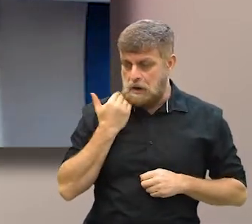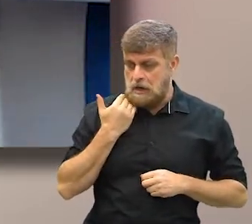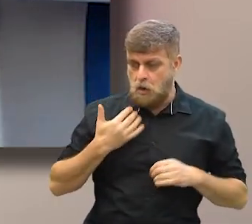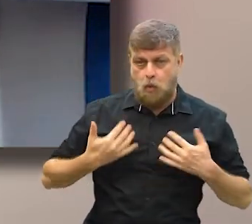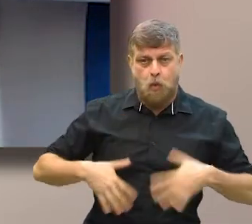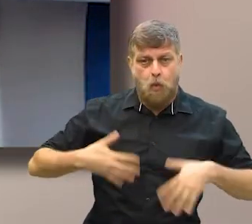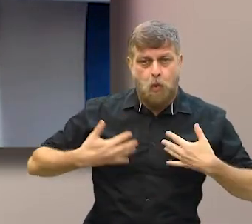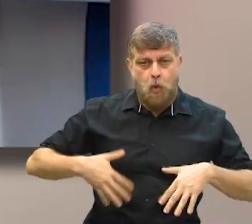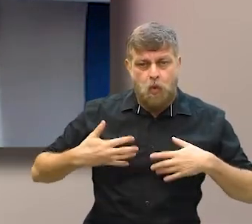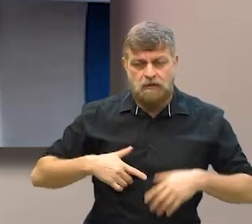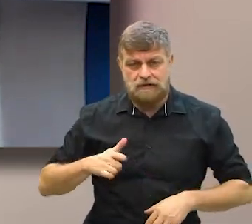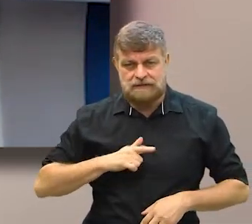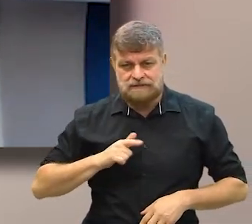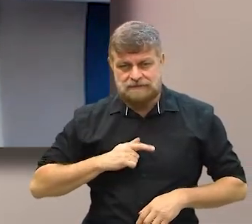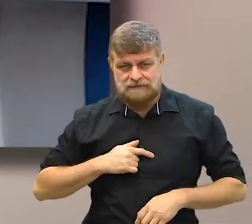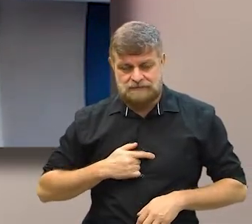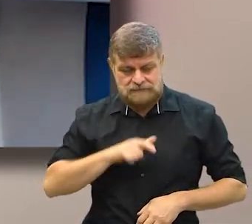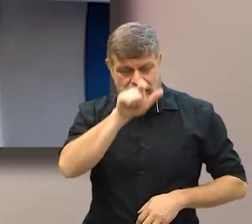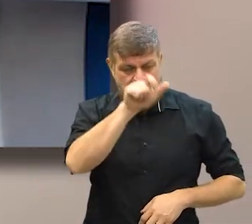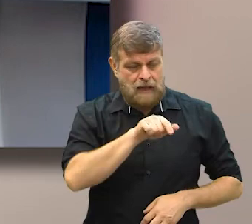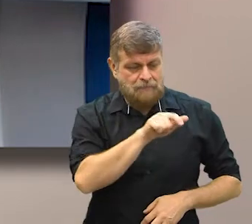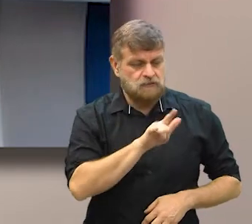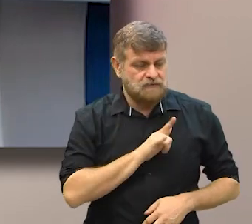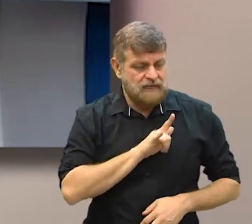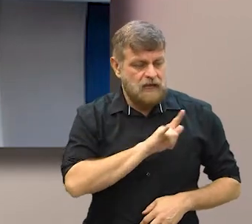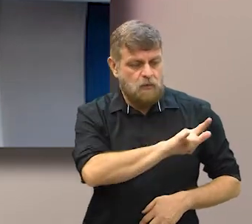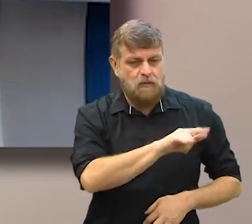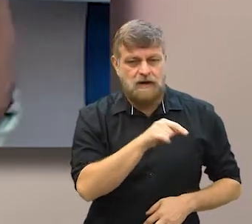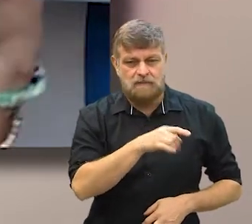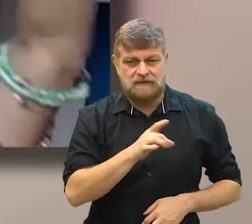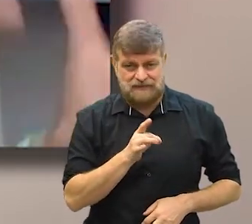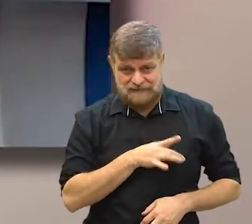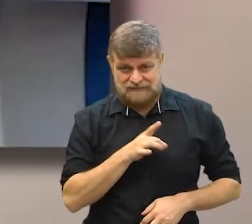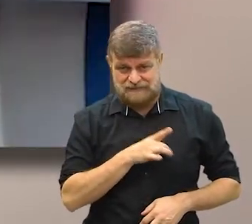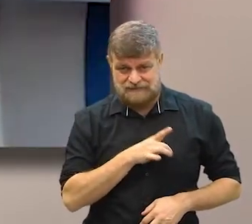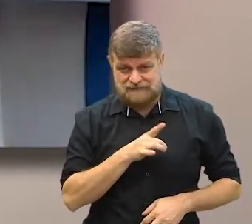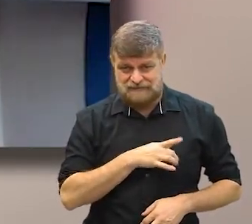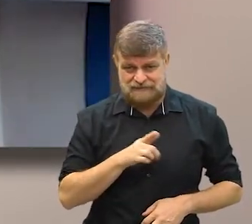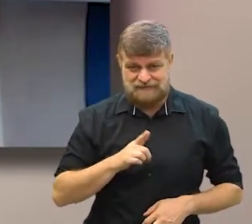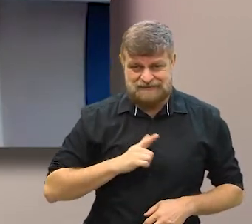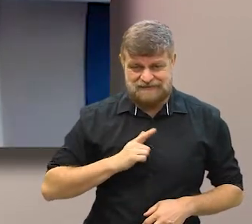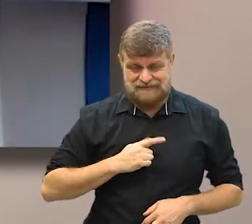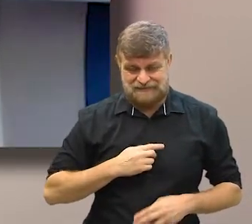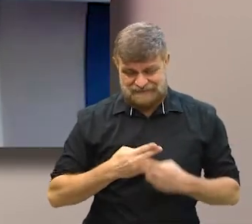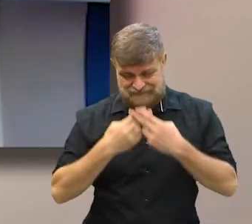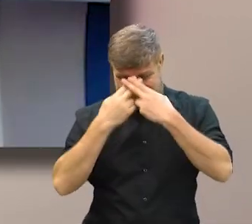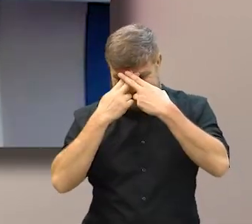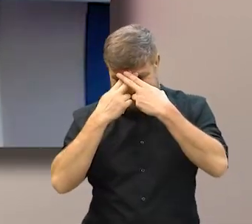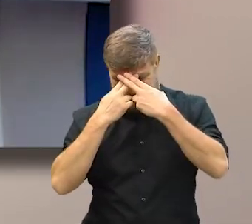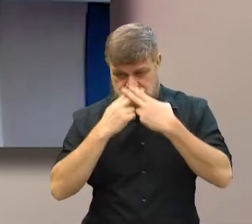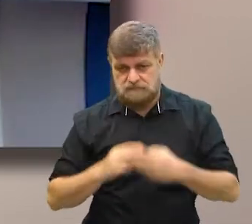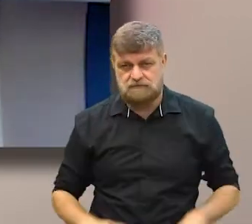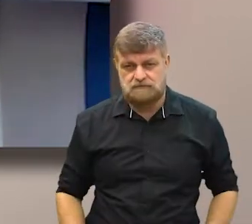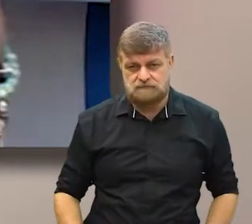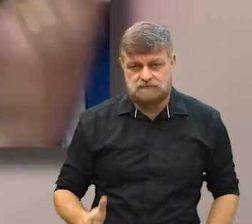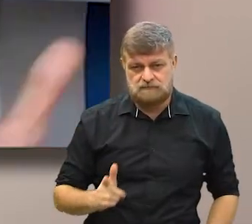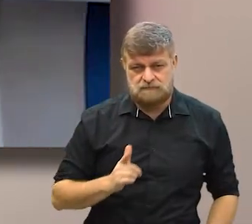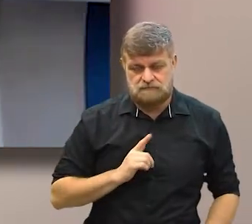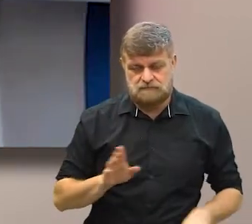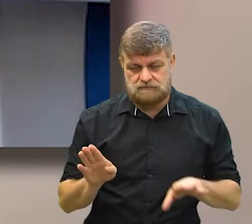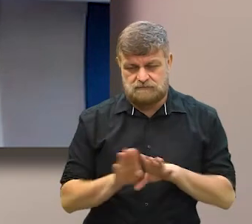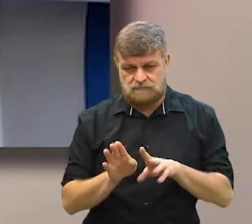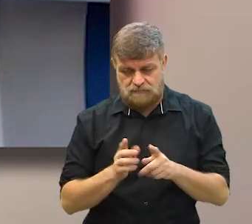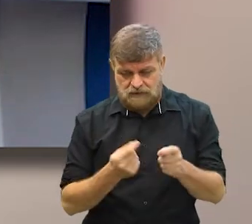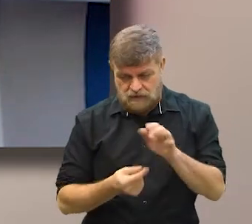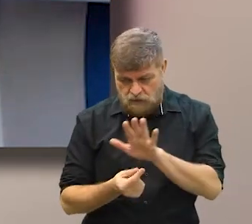morrer, medo de perder as pessoas que amam, de ficar doente, ficar com sequela. Tem a situação